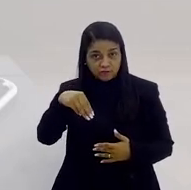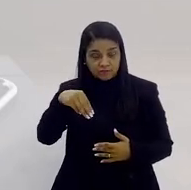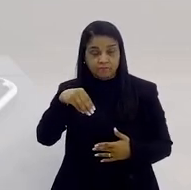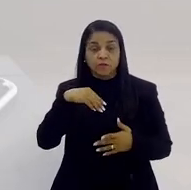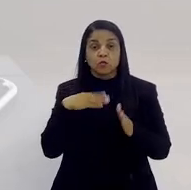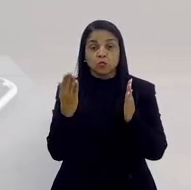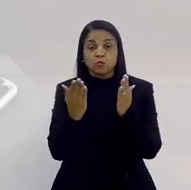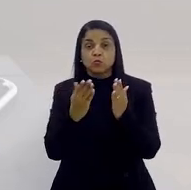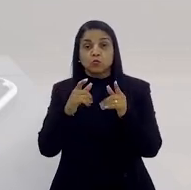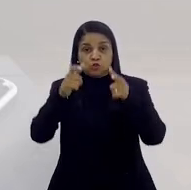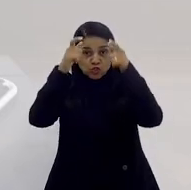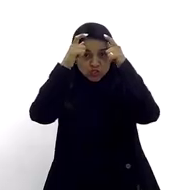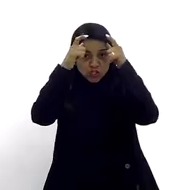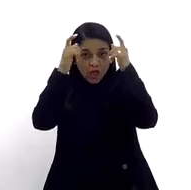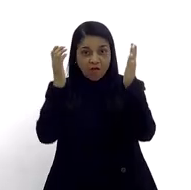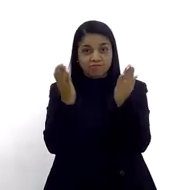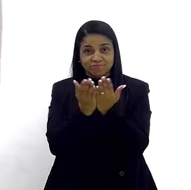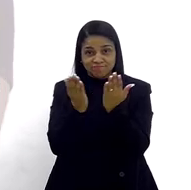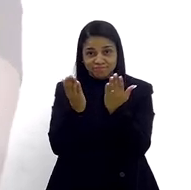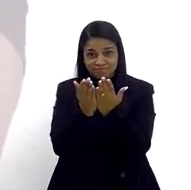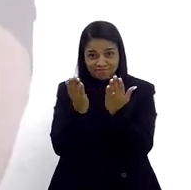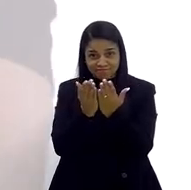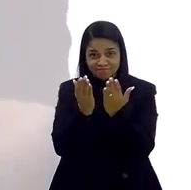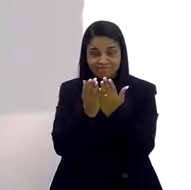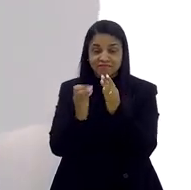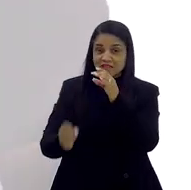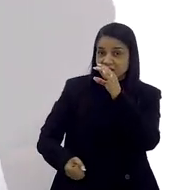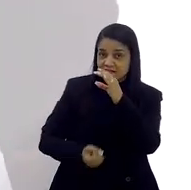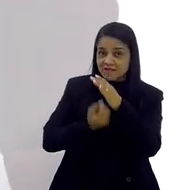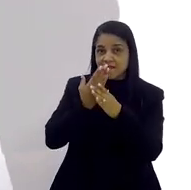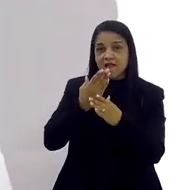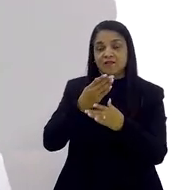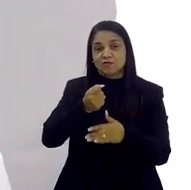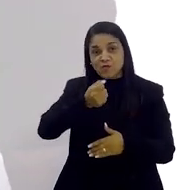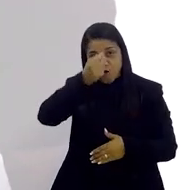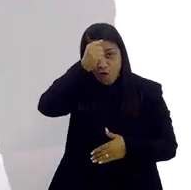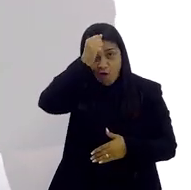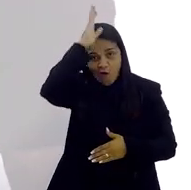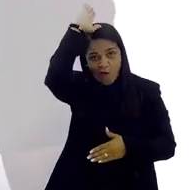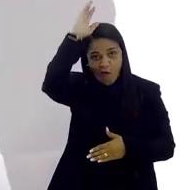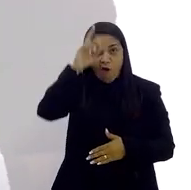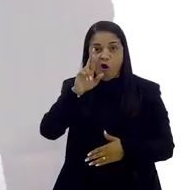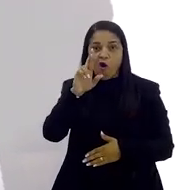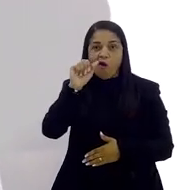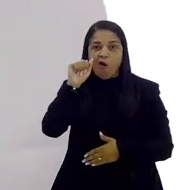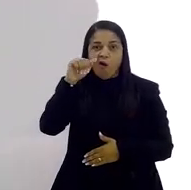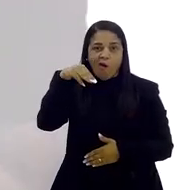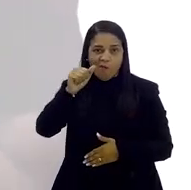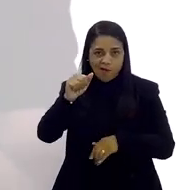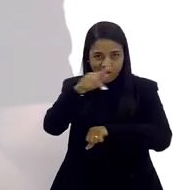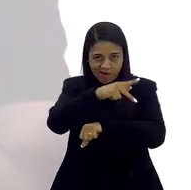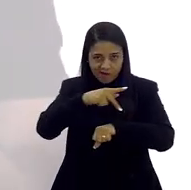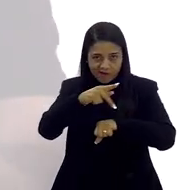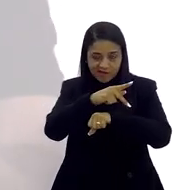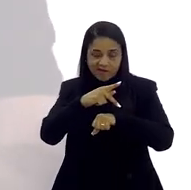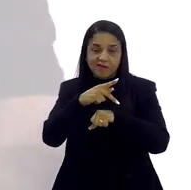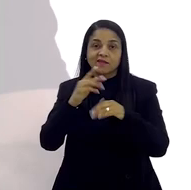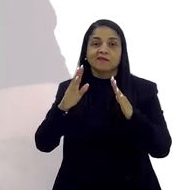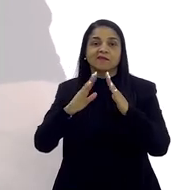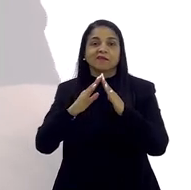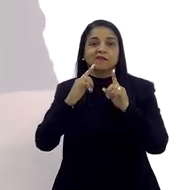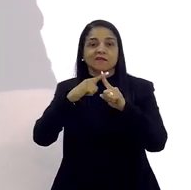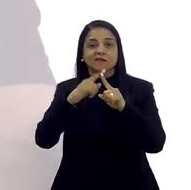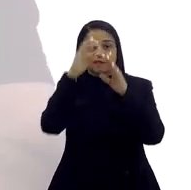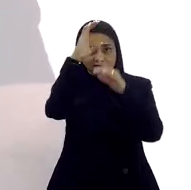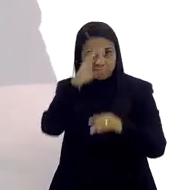diabo cristão ele é criado por Roma pela igreja católica então o diabo primeiramente esse diabo cristão